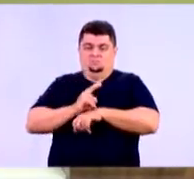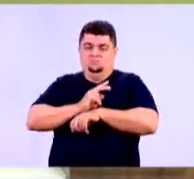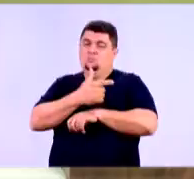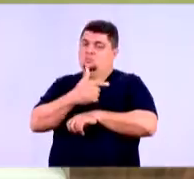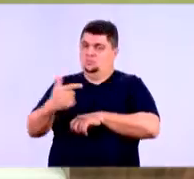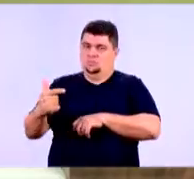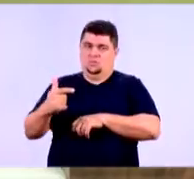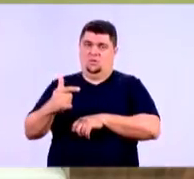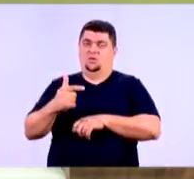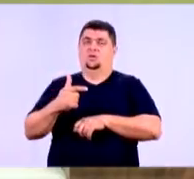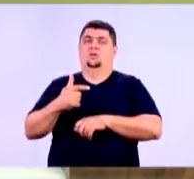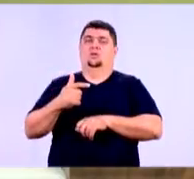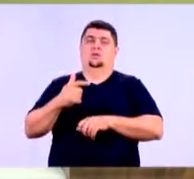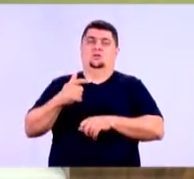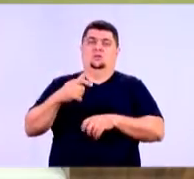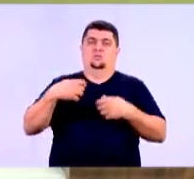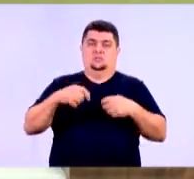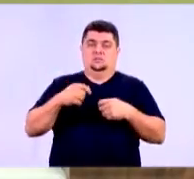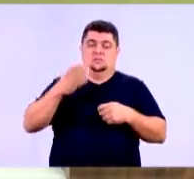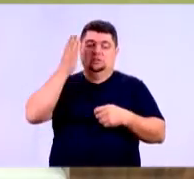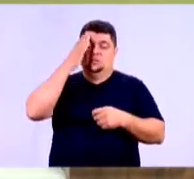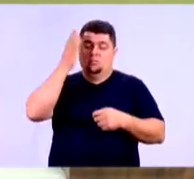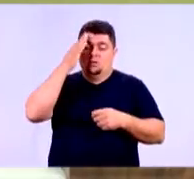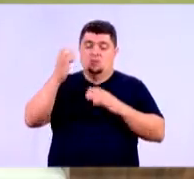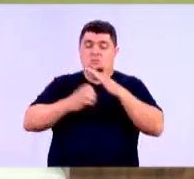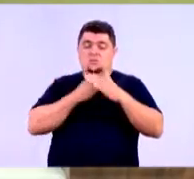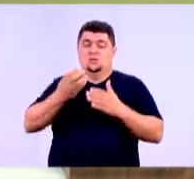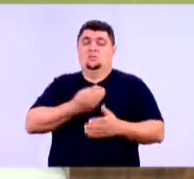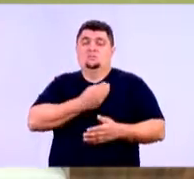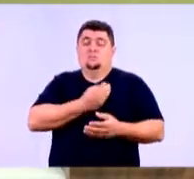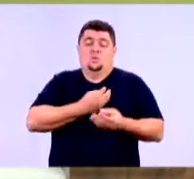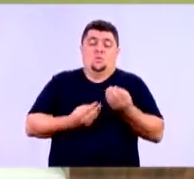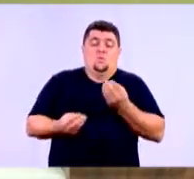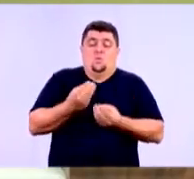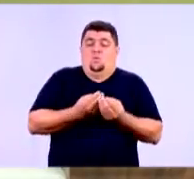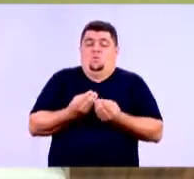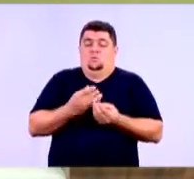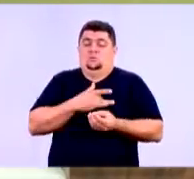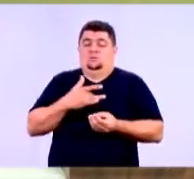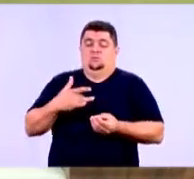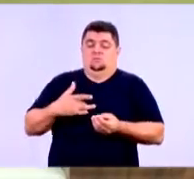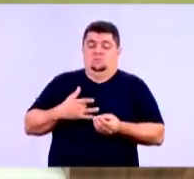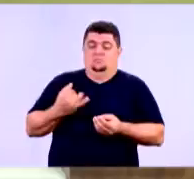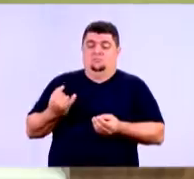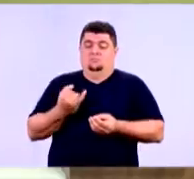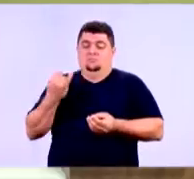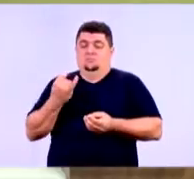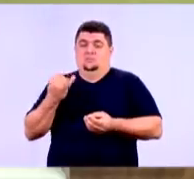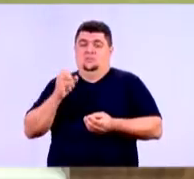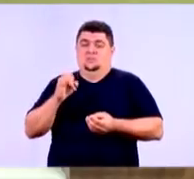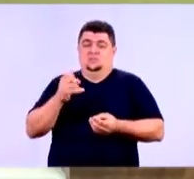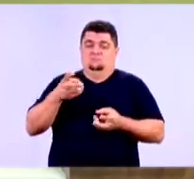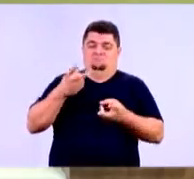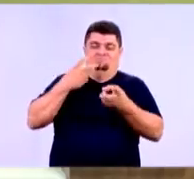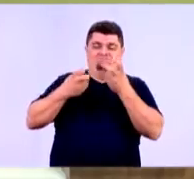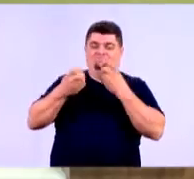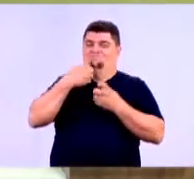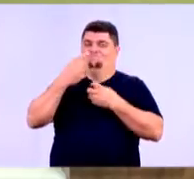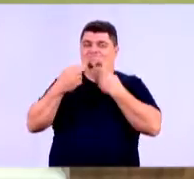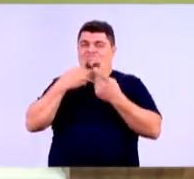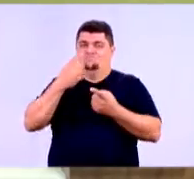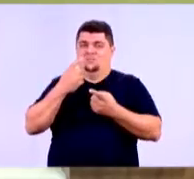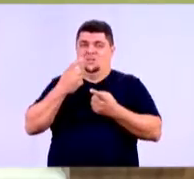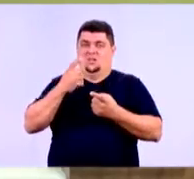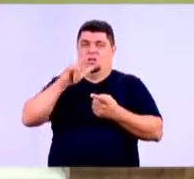você não acompanhar como está a inadimplência do seu negócio, você acaba não percebendo o quanto ela está corroendo do seu